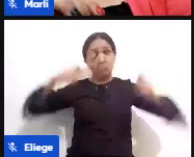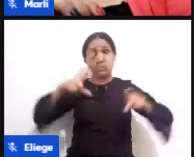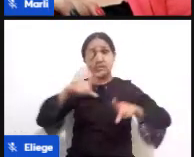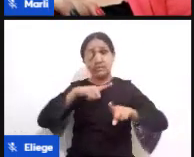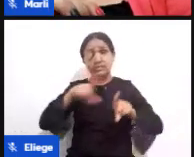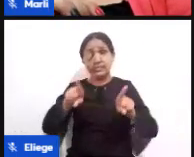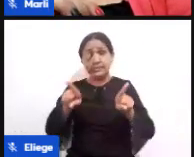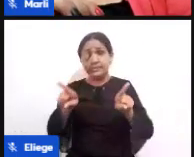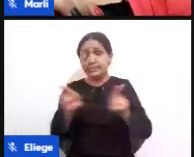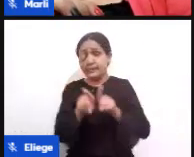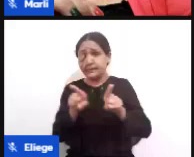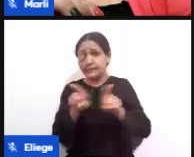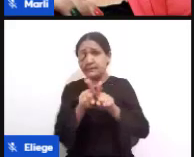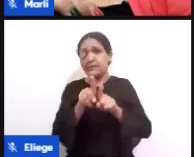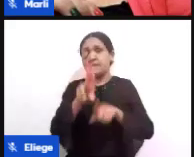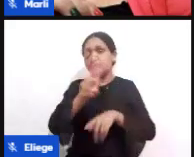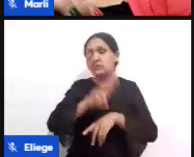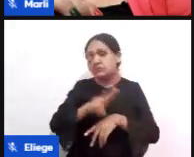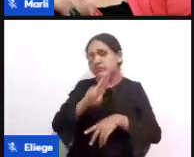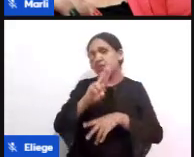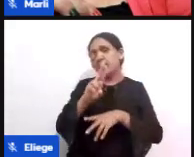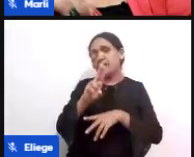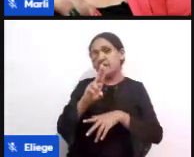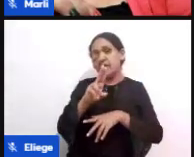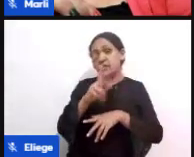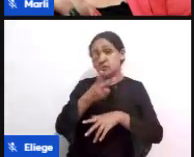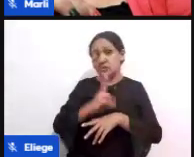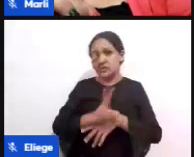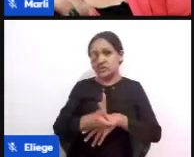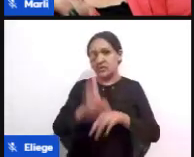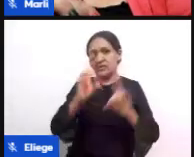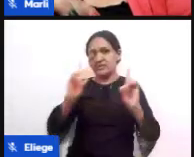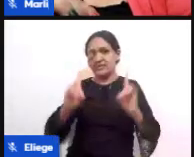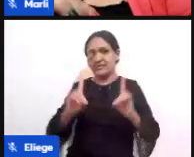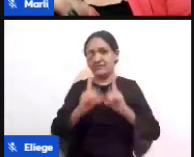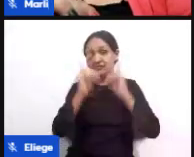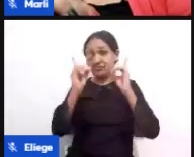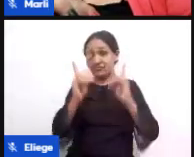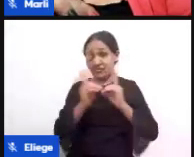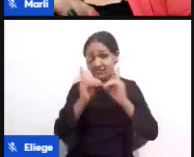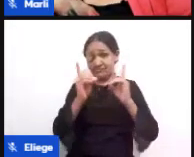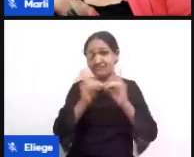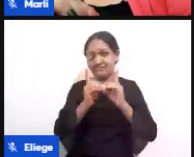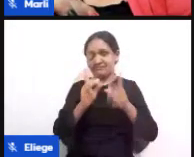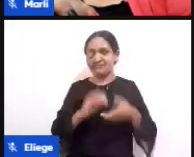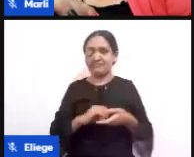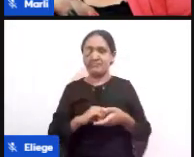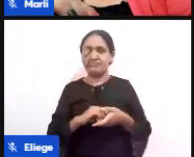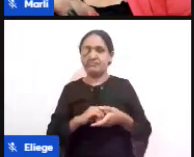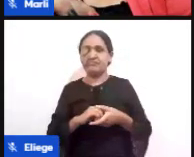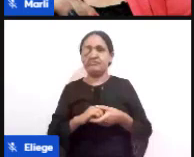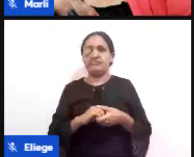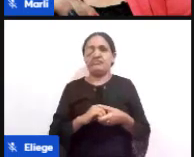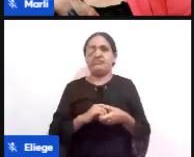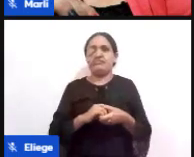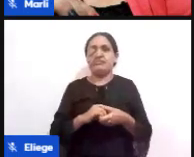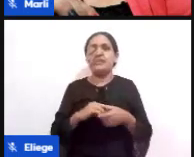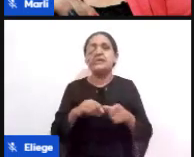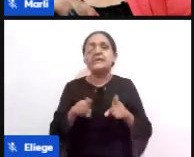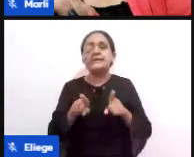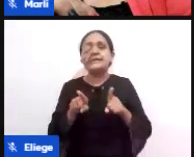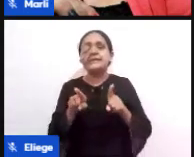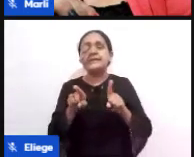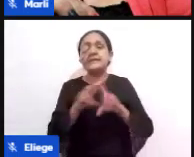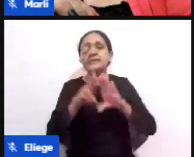complementado na sua sequência didática, no seu planejamento, né? E esse roteiro,